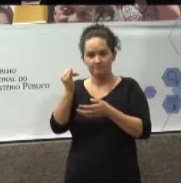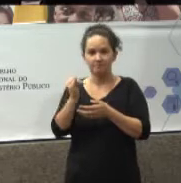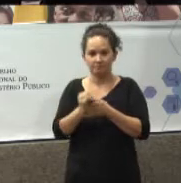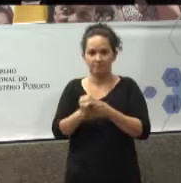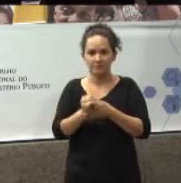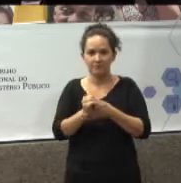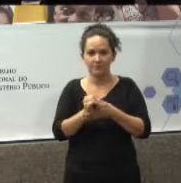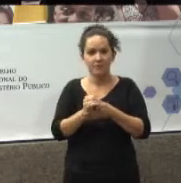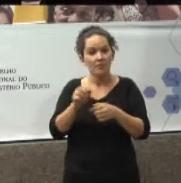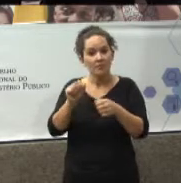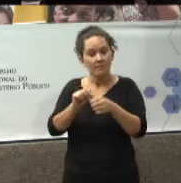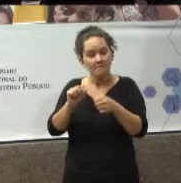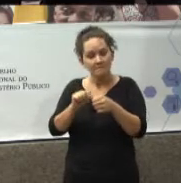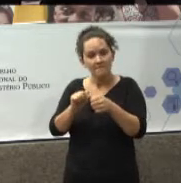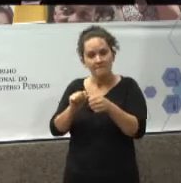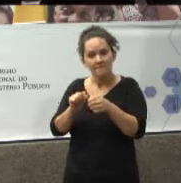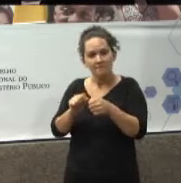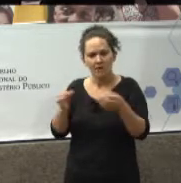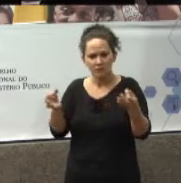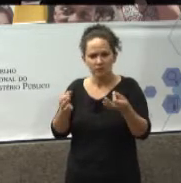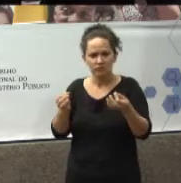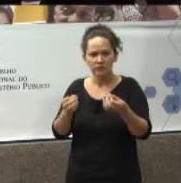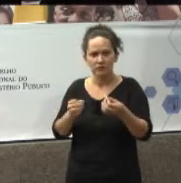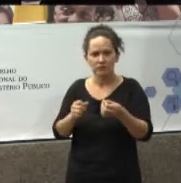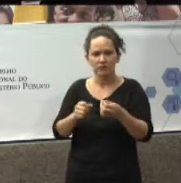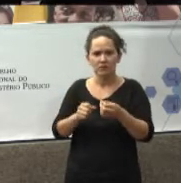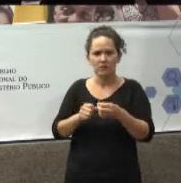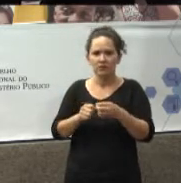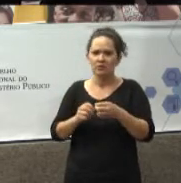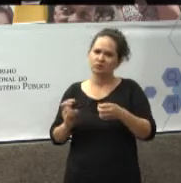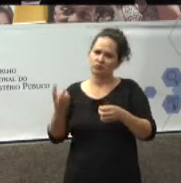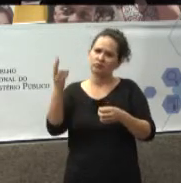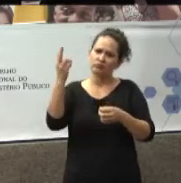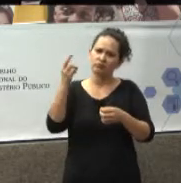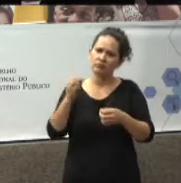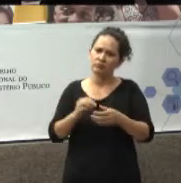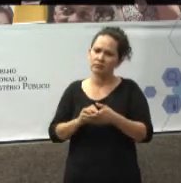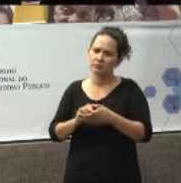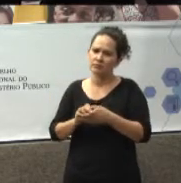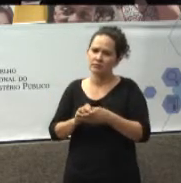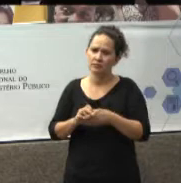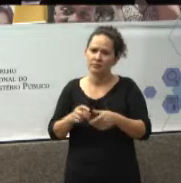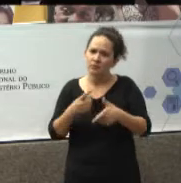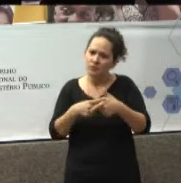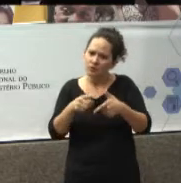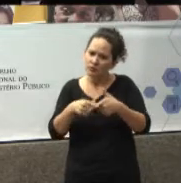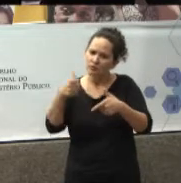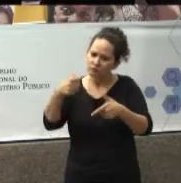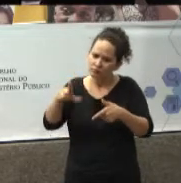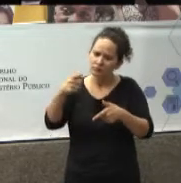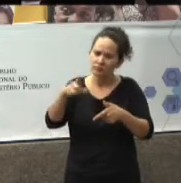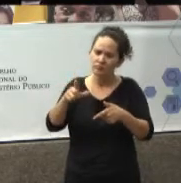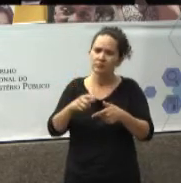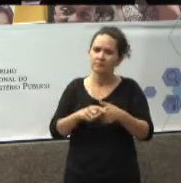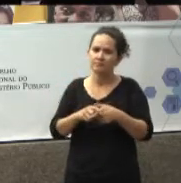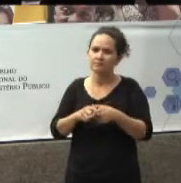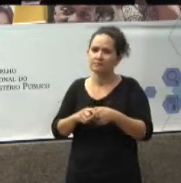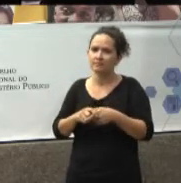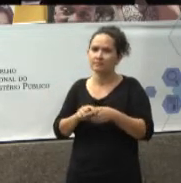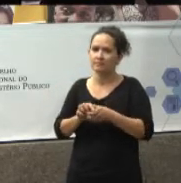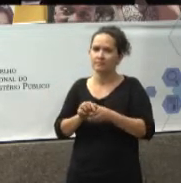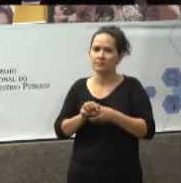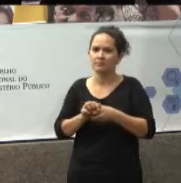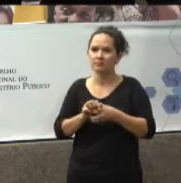fazer valer o artigo 10 36 do processo civil das demandas repetitivas ele definiu nessa controvérsia aqui é